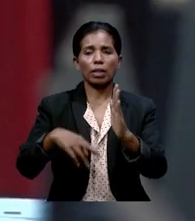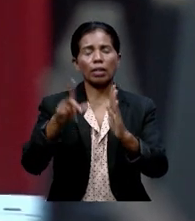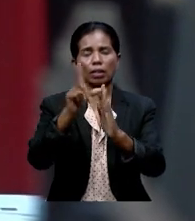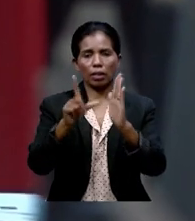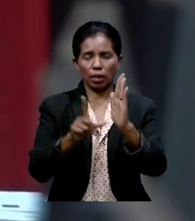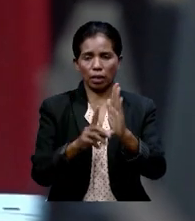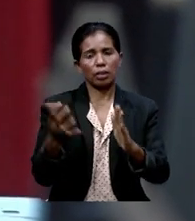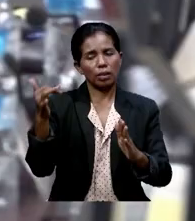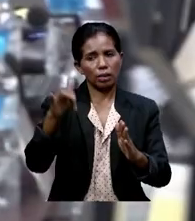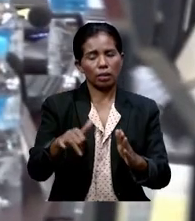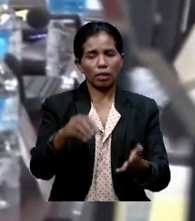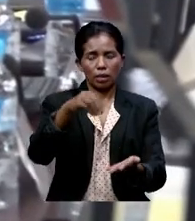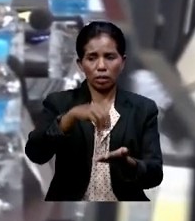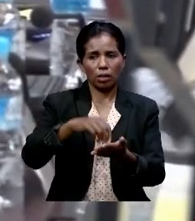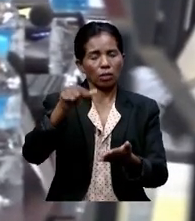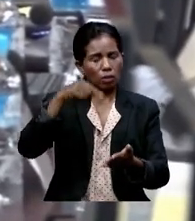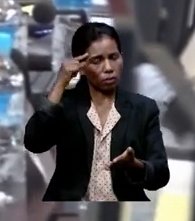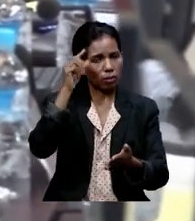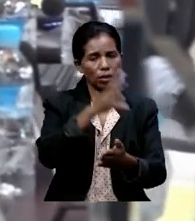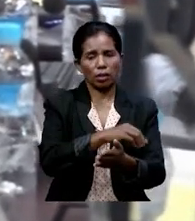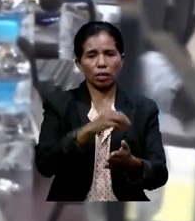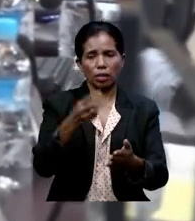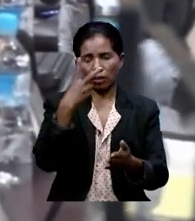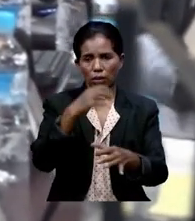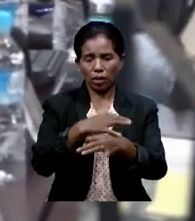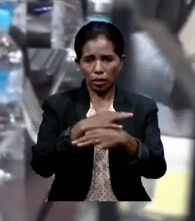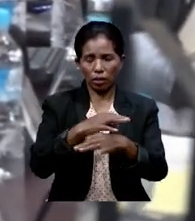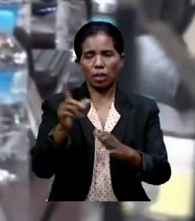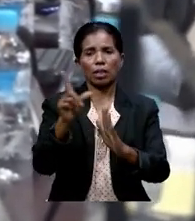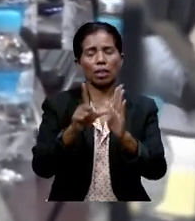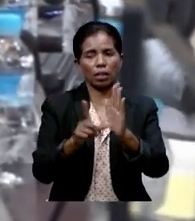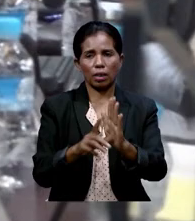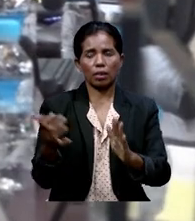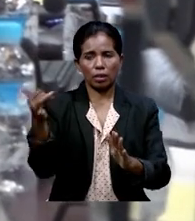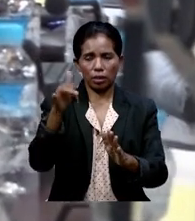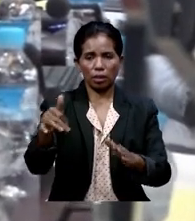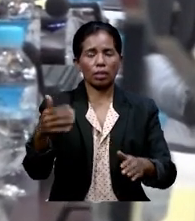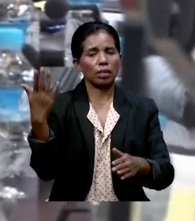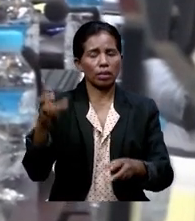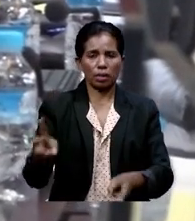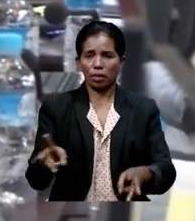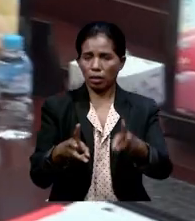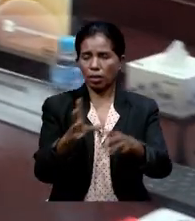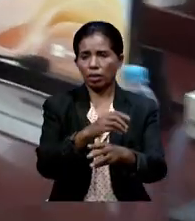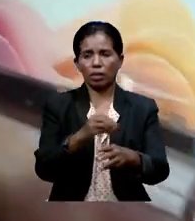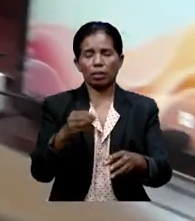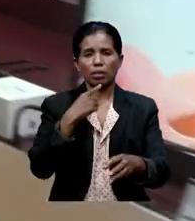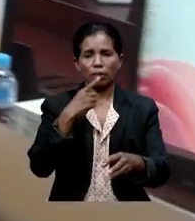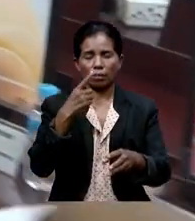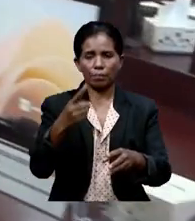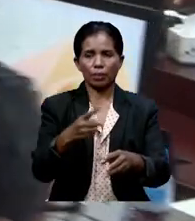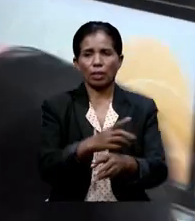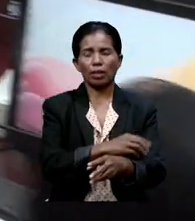legalização nebe se permite governo atua no hadia legalidade urbanística no considera grau gravidade